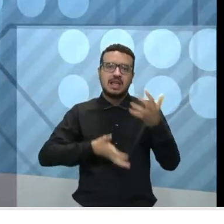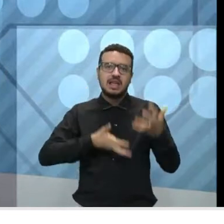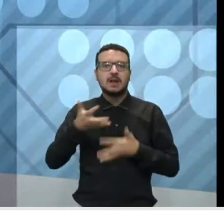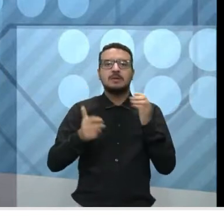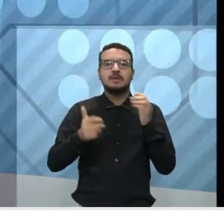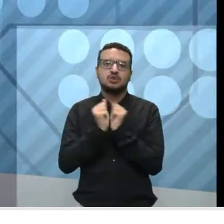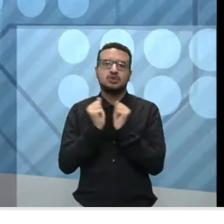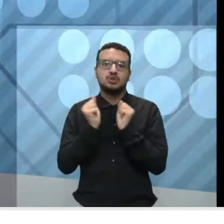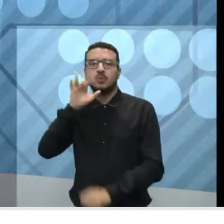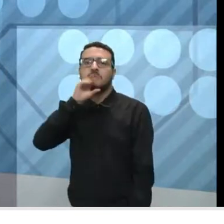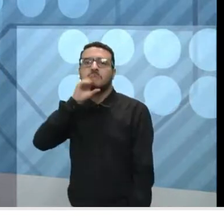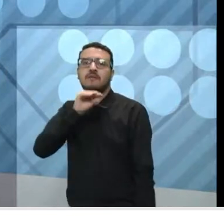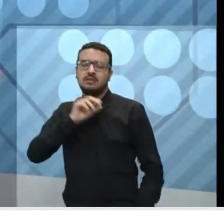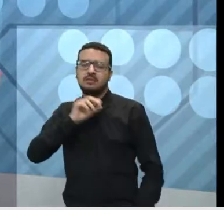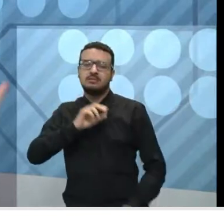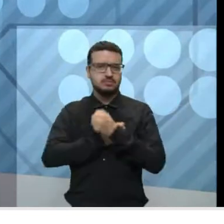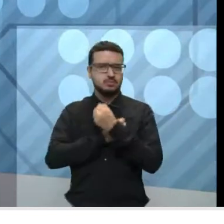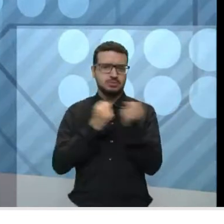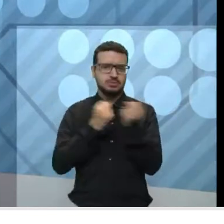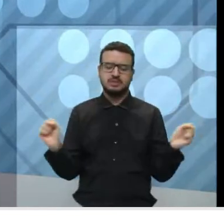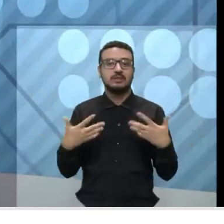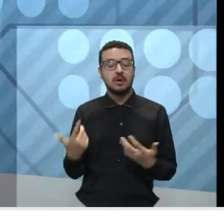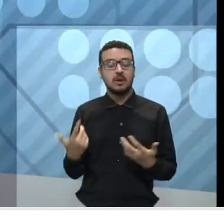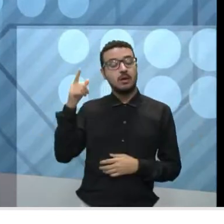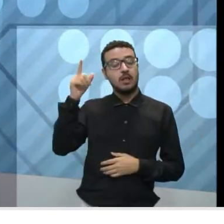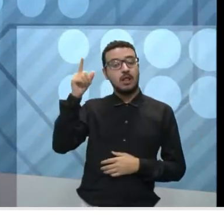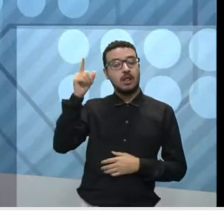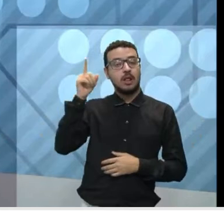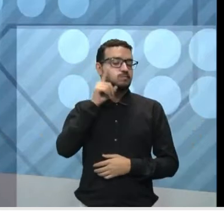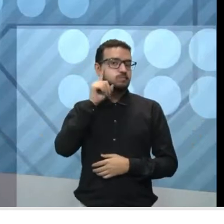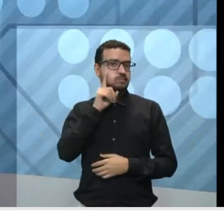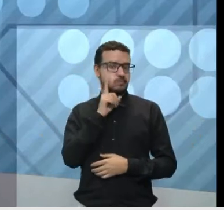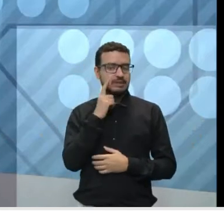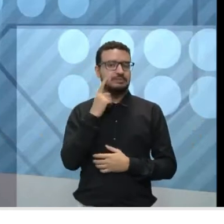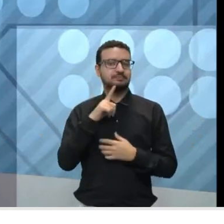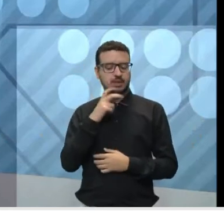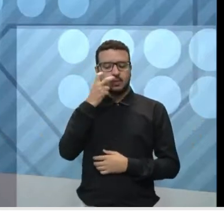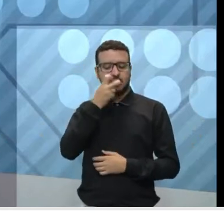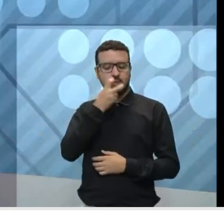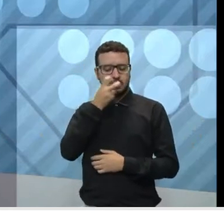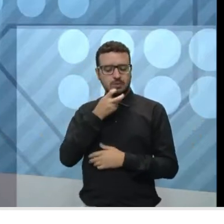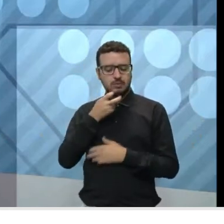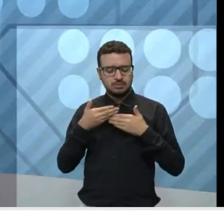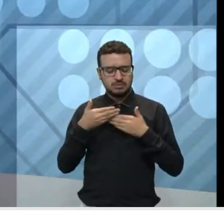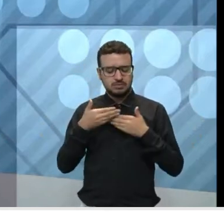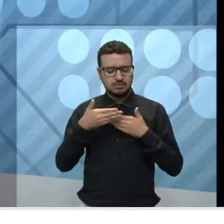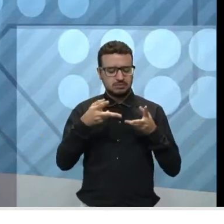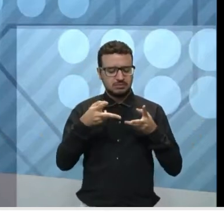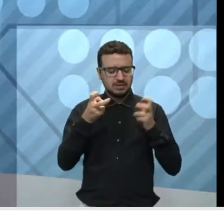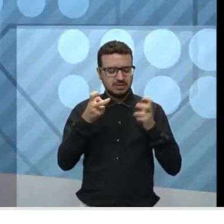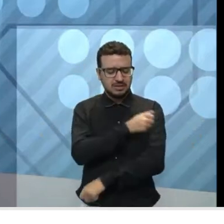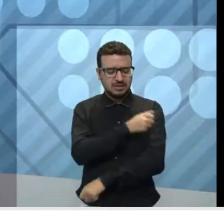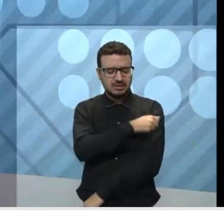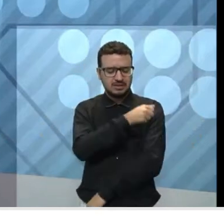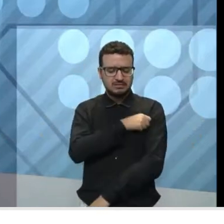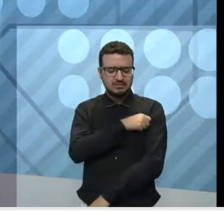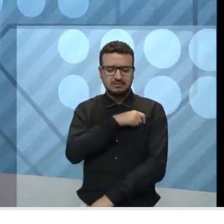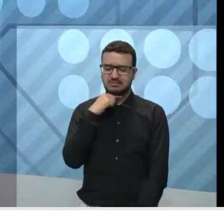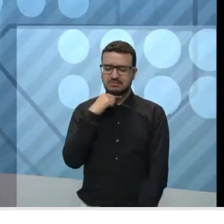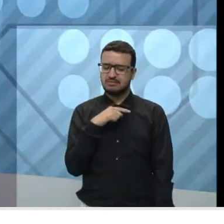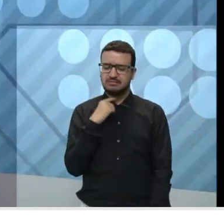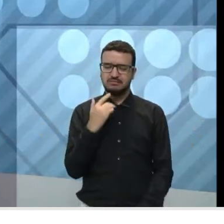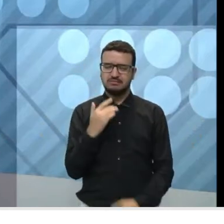que os alunos não estavam tendo bom desenvolvimento educacional somente com o oralismo, então inicia-se a comunicação